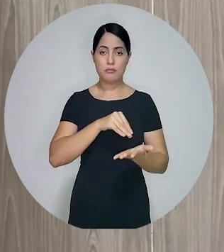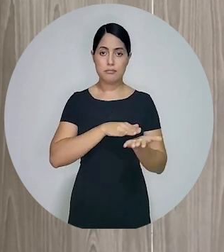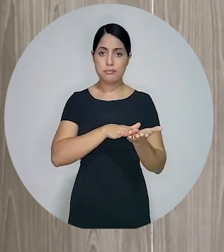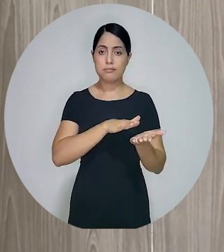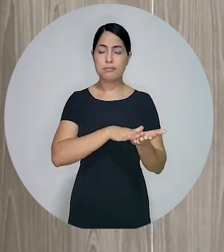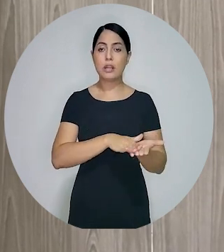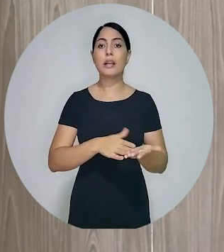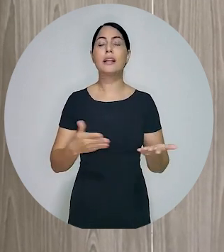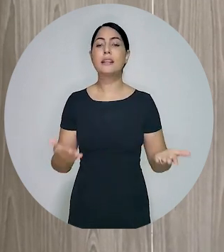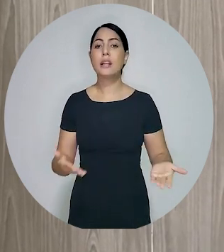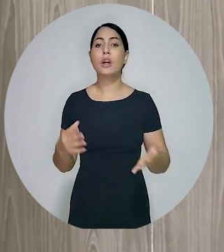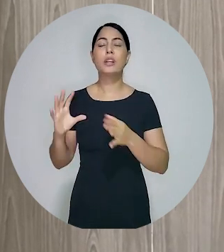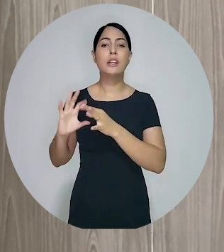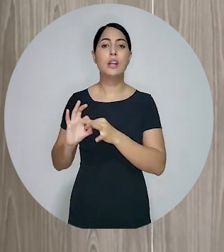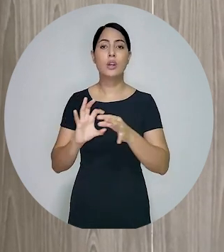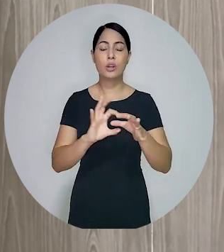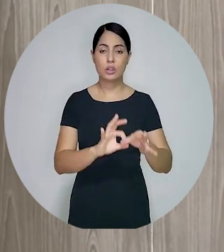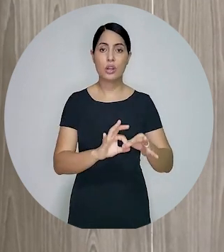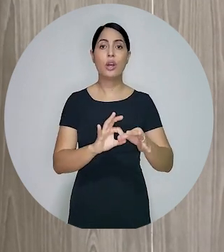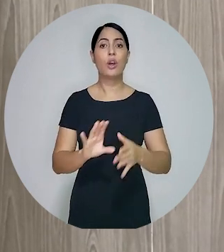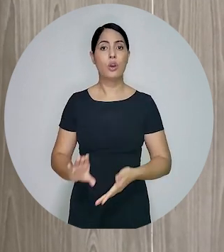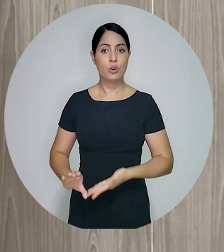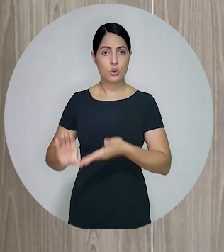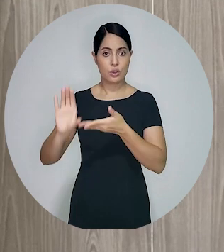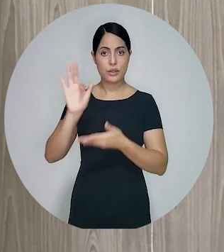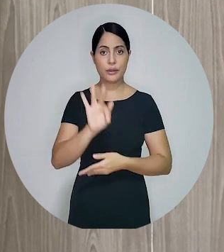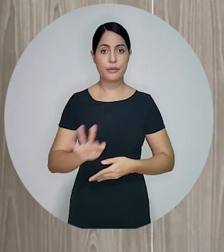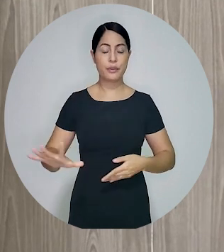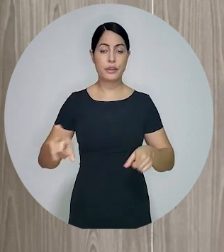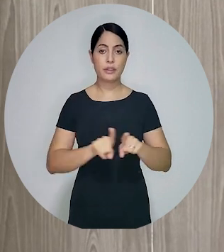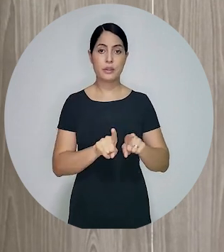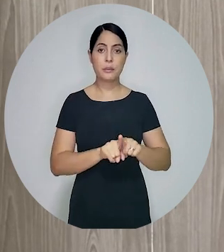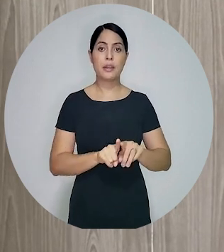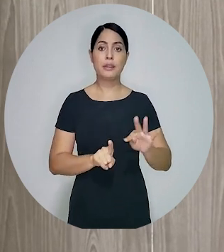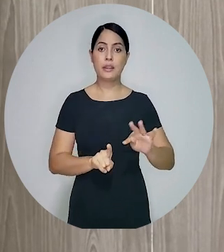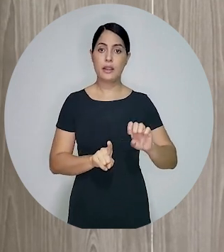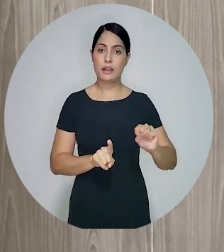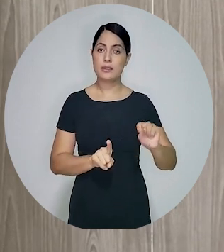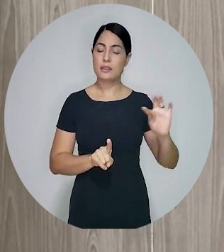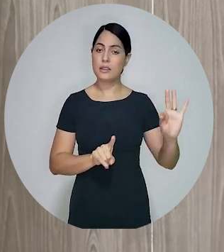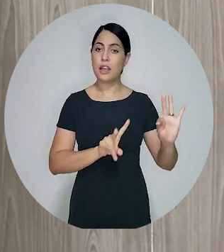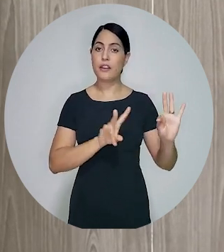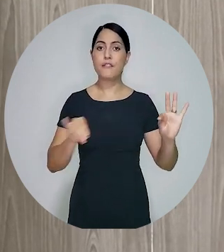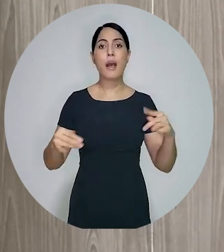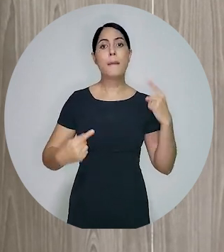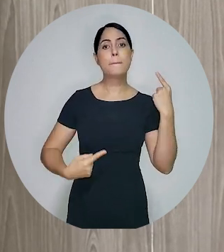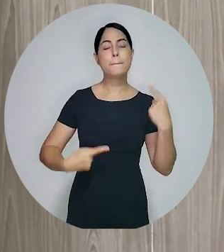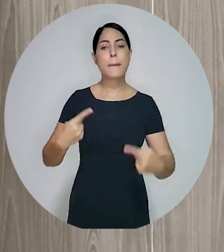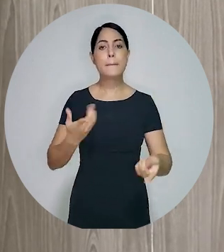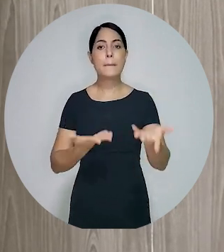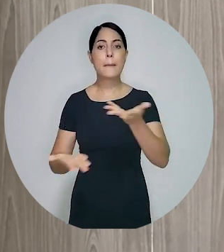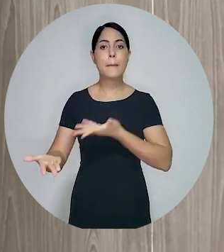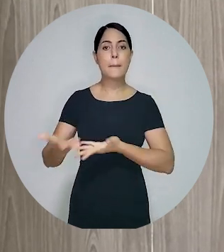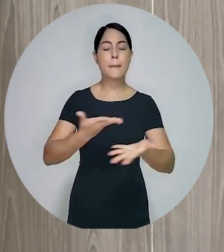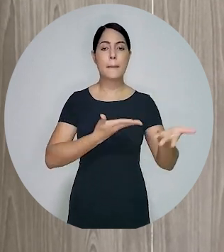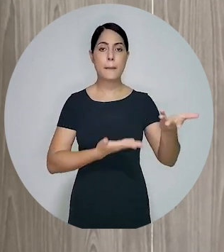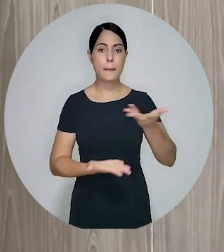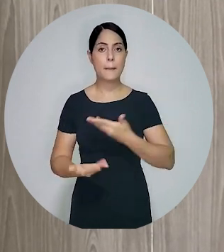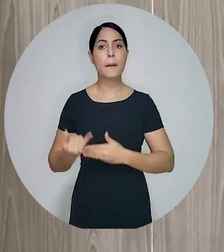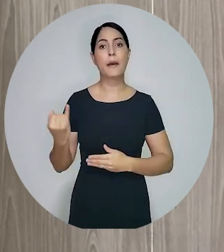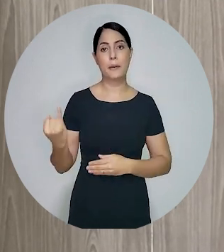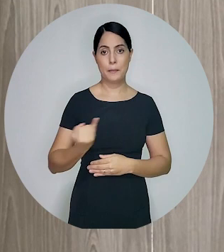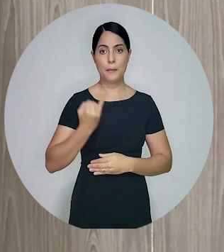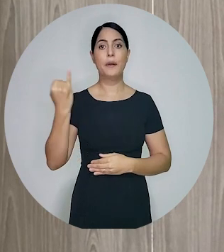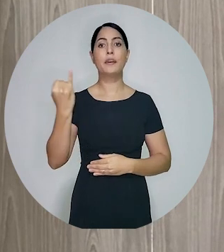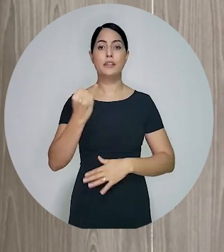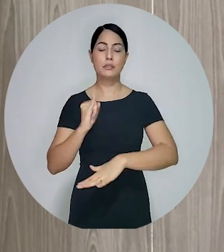sistema. Acredito que essa atuação conjunta do Conselho Federal e do TST tornarão um diálogo aberto entre